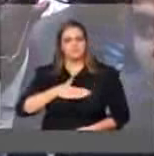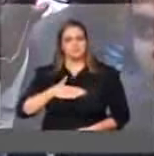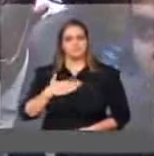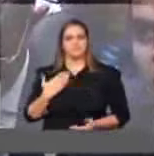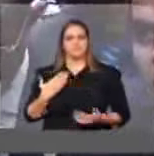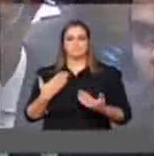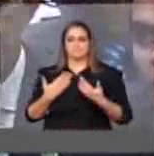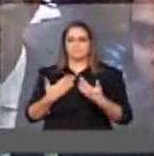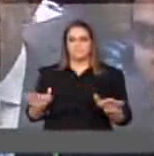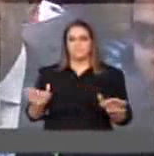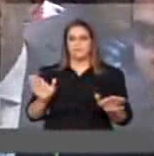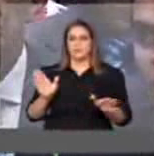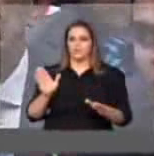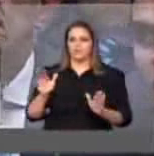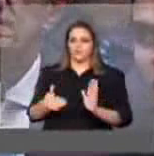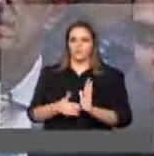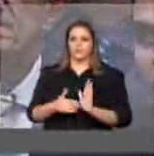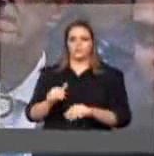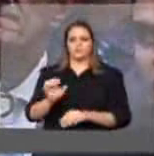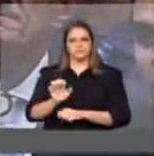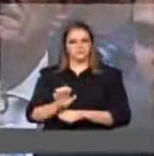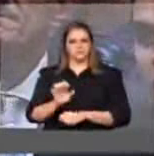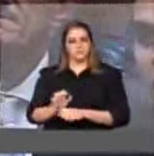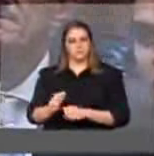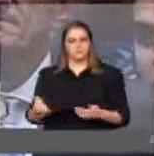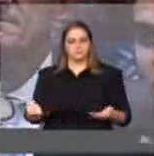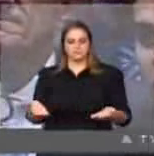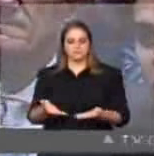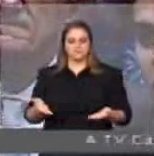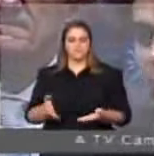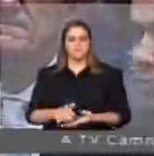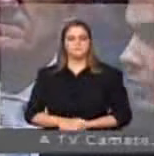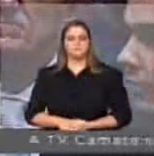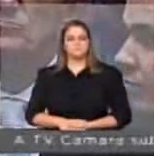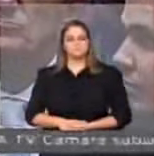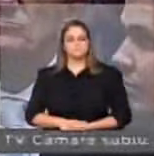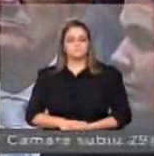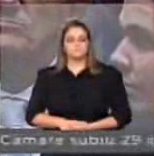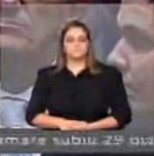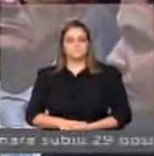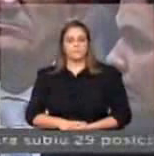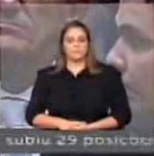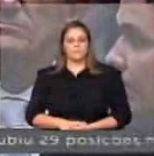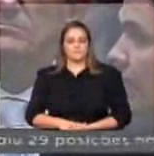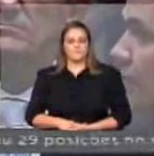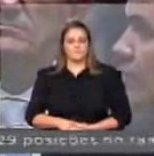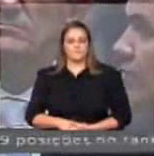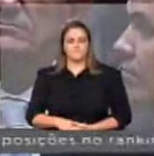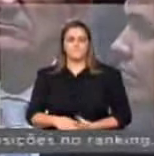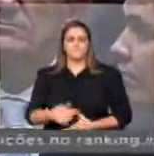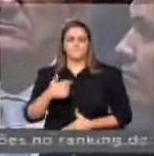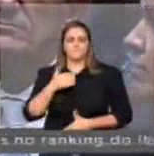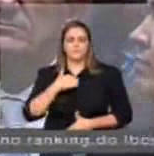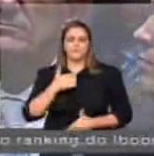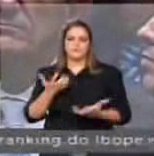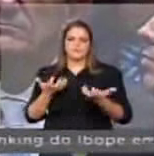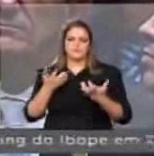abrir a votação do último estado, estado de Alagoas. Antes do meu voto,